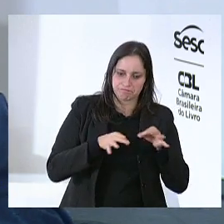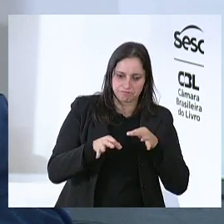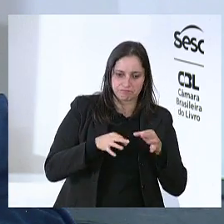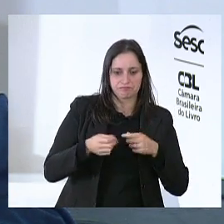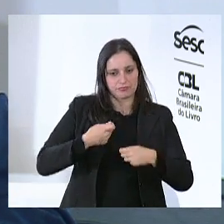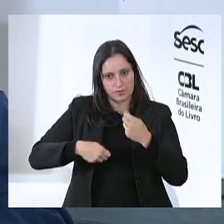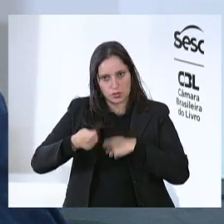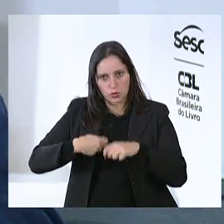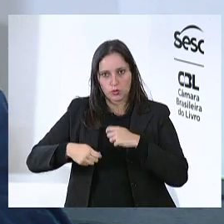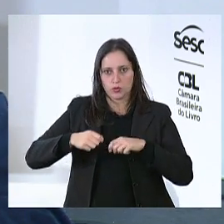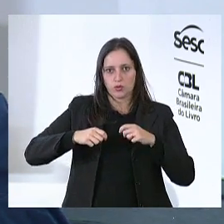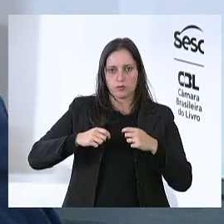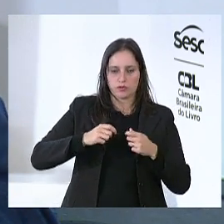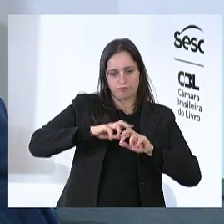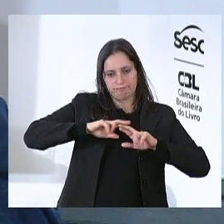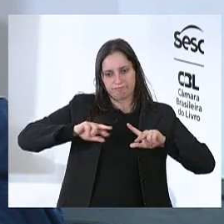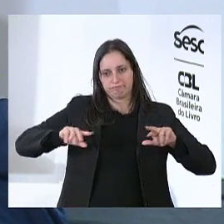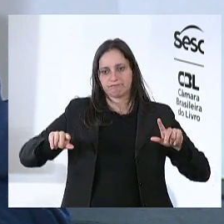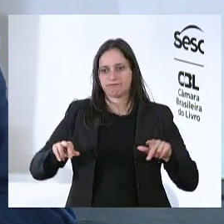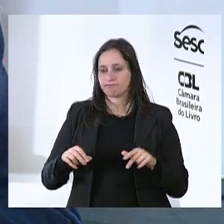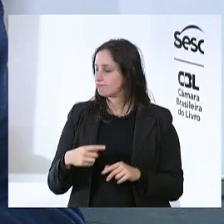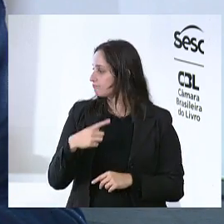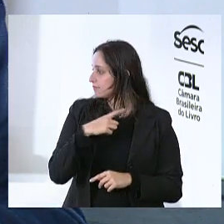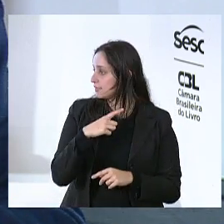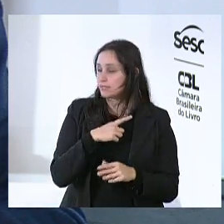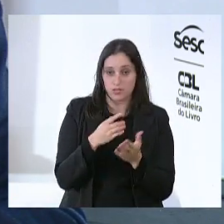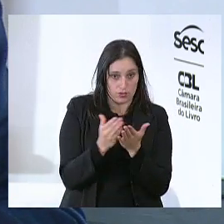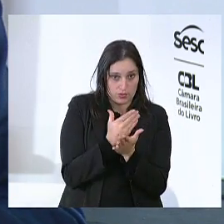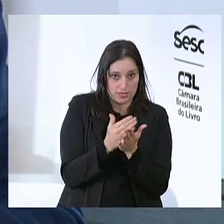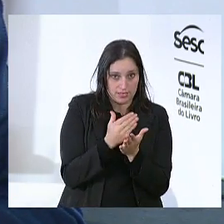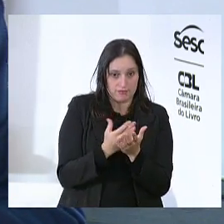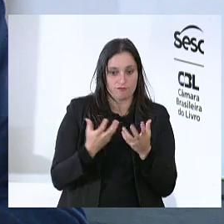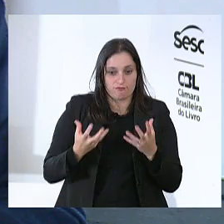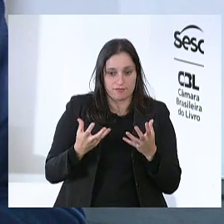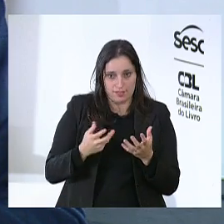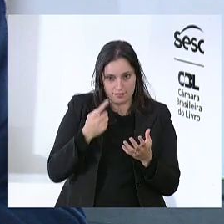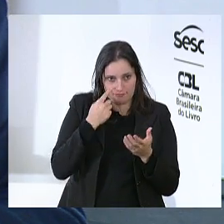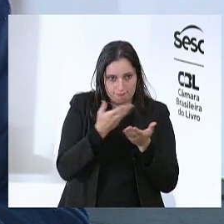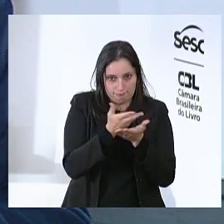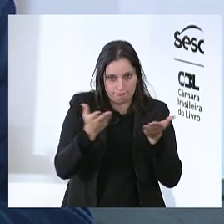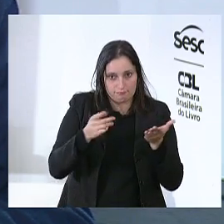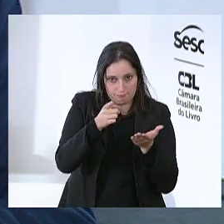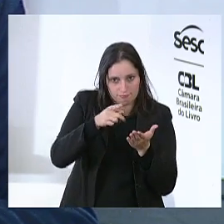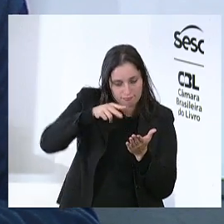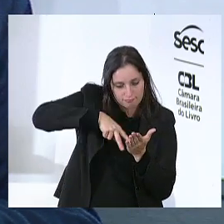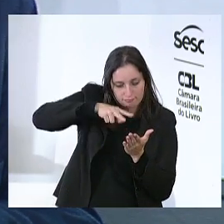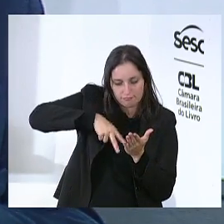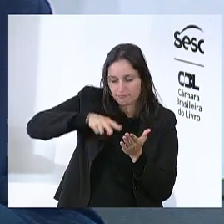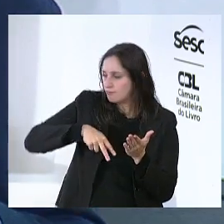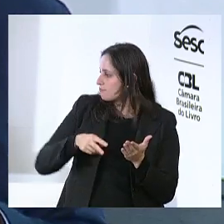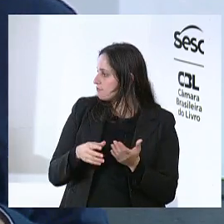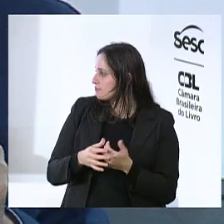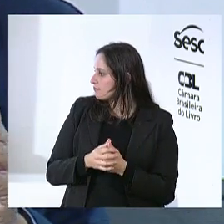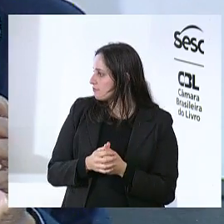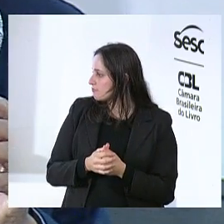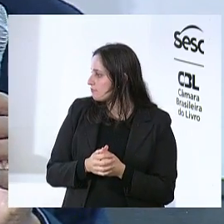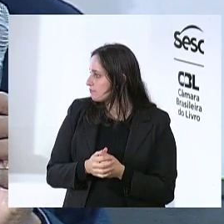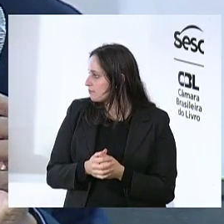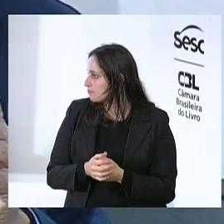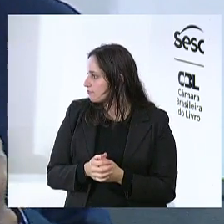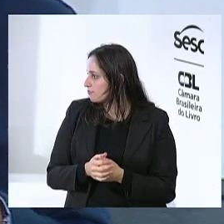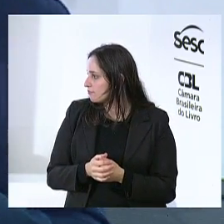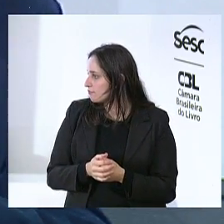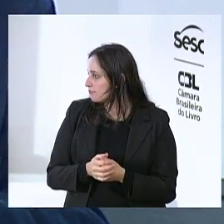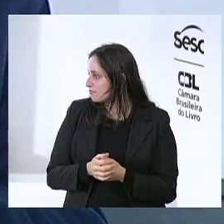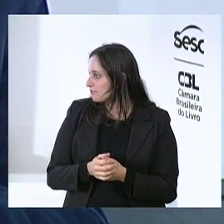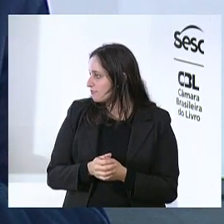Né? Eu tenho um livrinho que eu queria recomendar a vocês. Autoriza assim, um comercialzinho assim, de